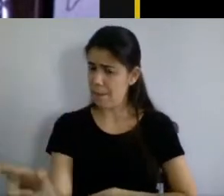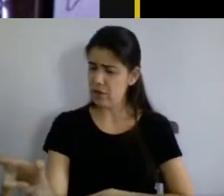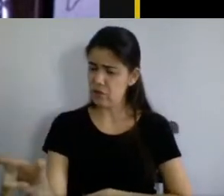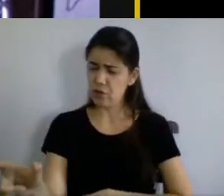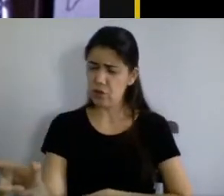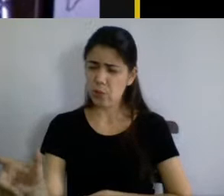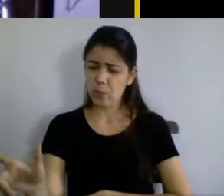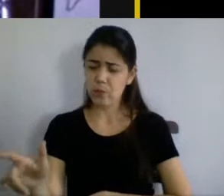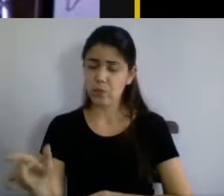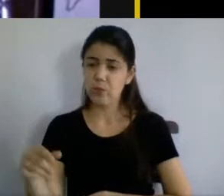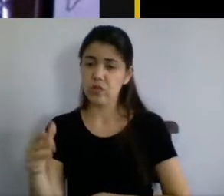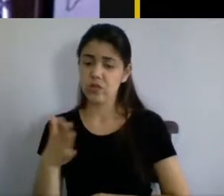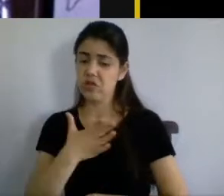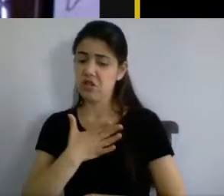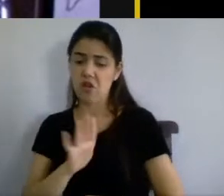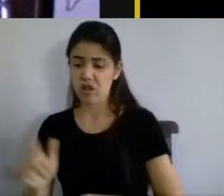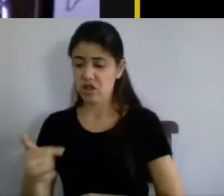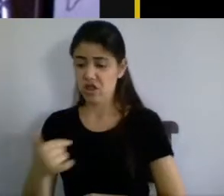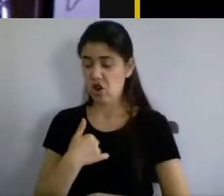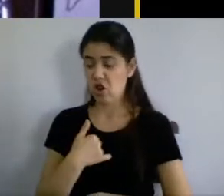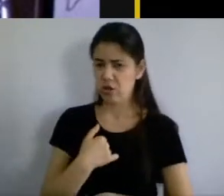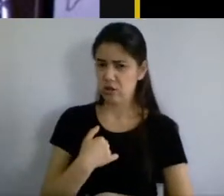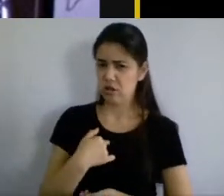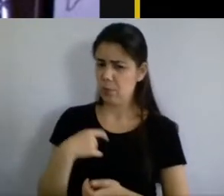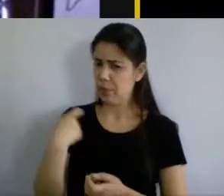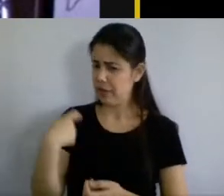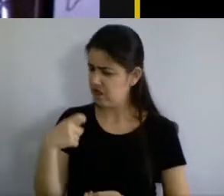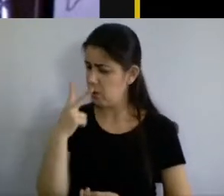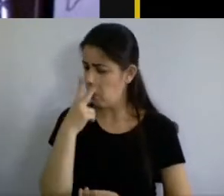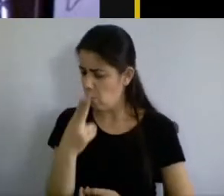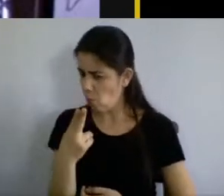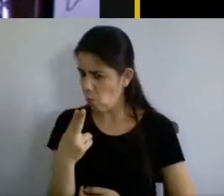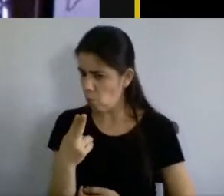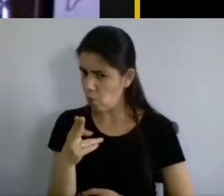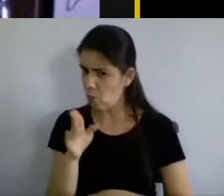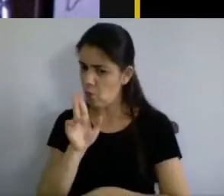Ele põe assim que, logicamente, a gente pode concluir que não.